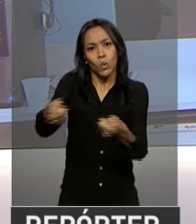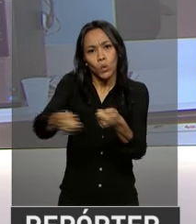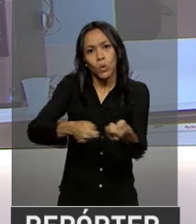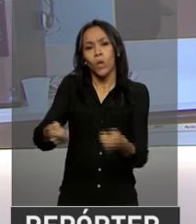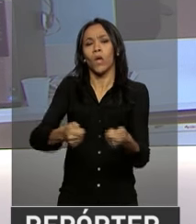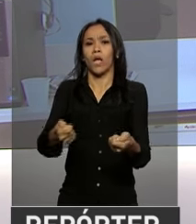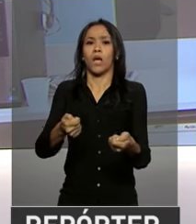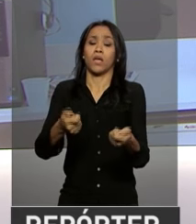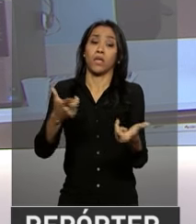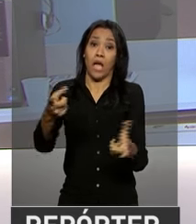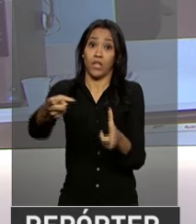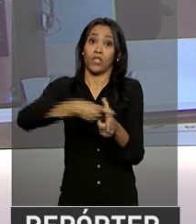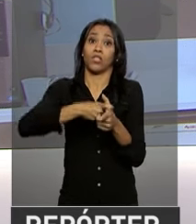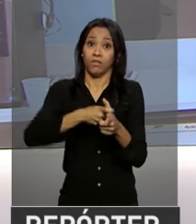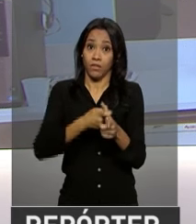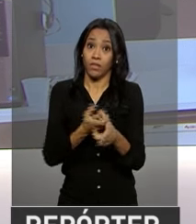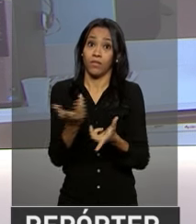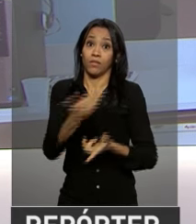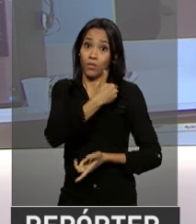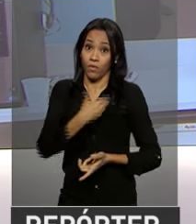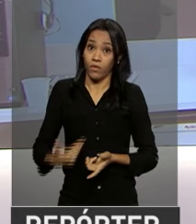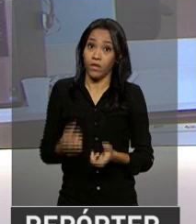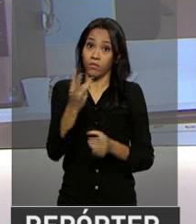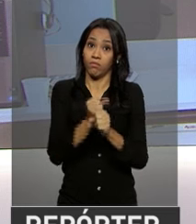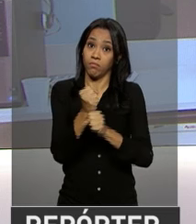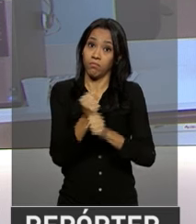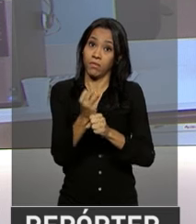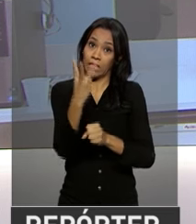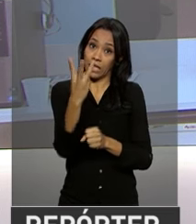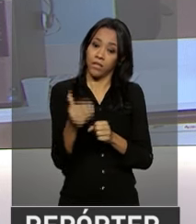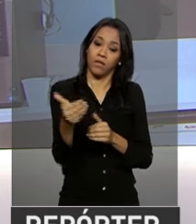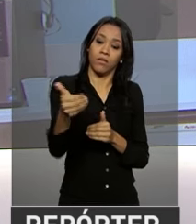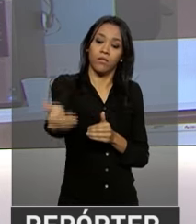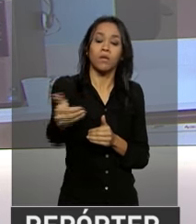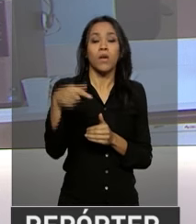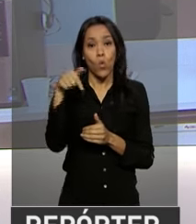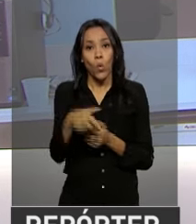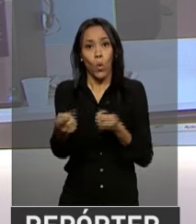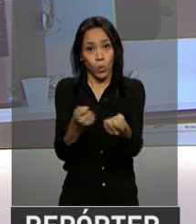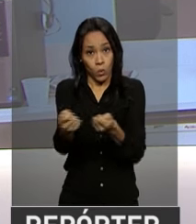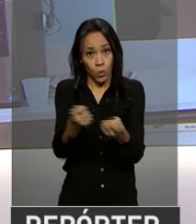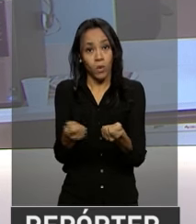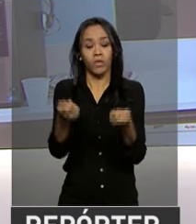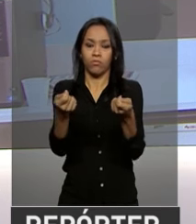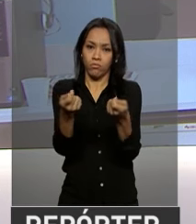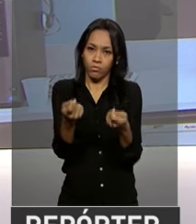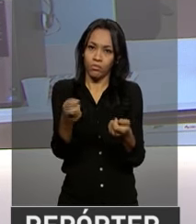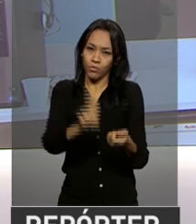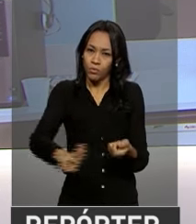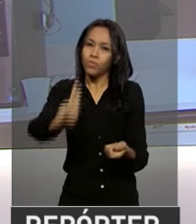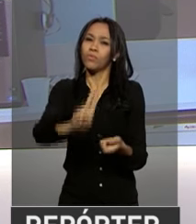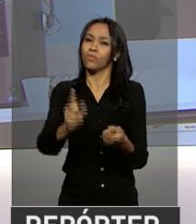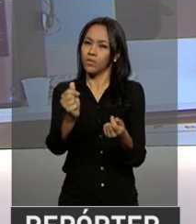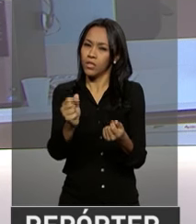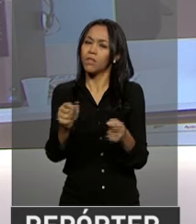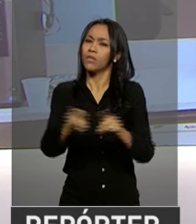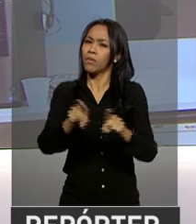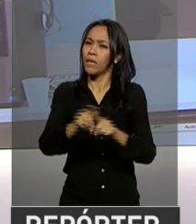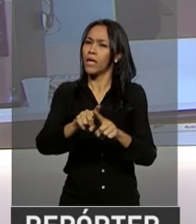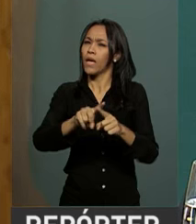pública nos próximos 3 anos. Segundo ele, o controle dos gastos vai exigir também medidas